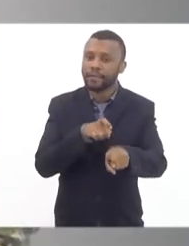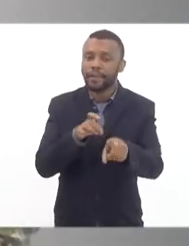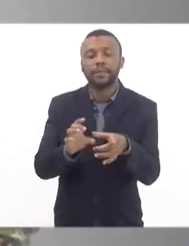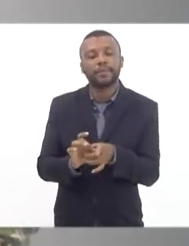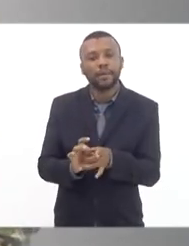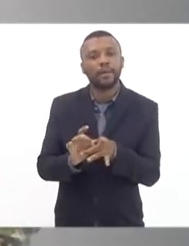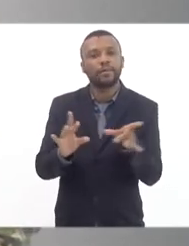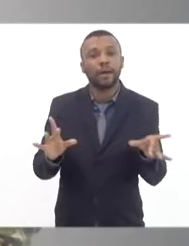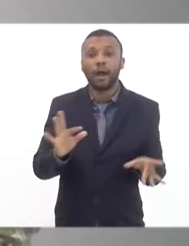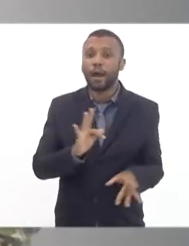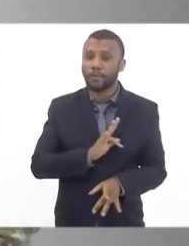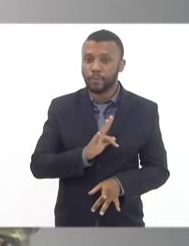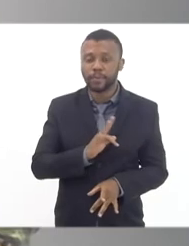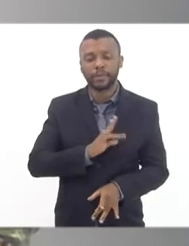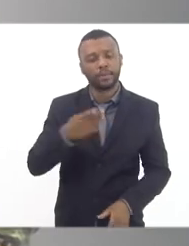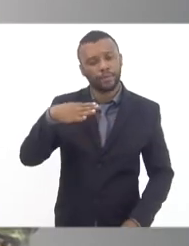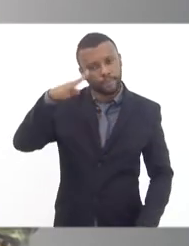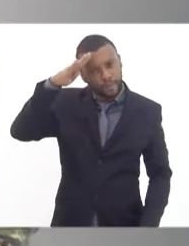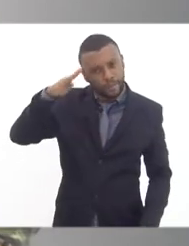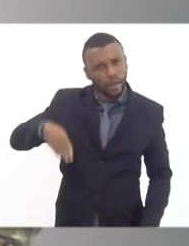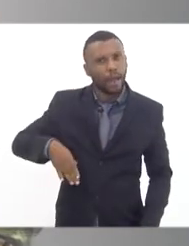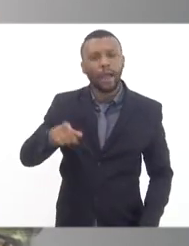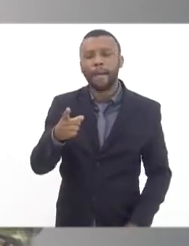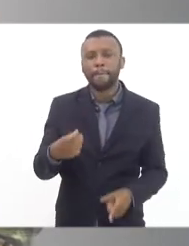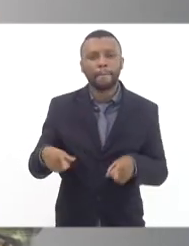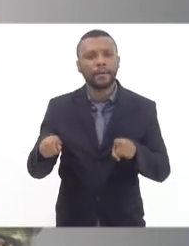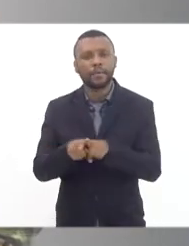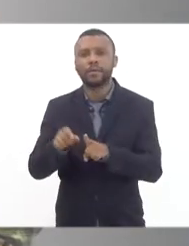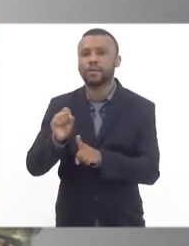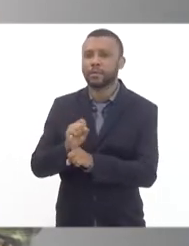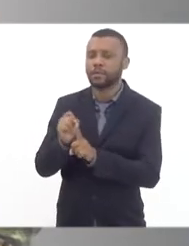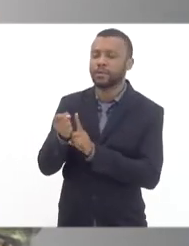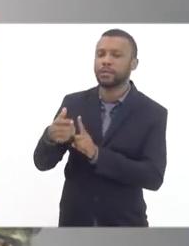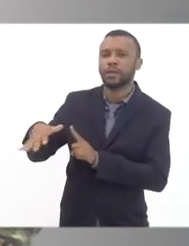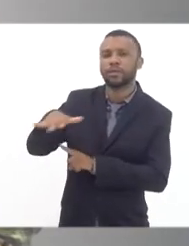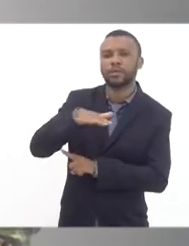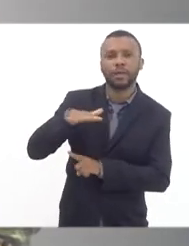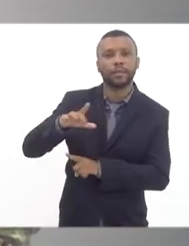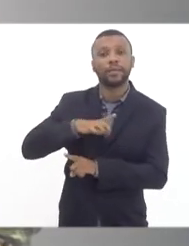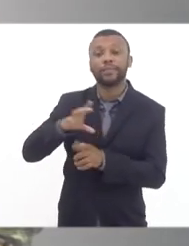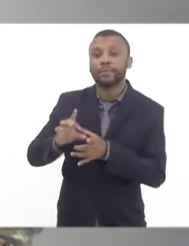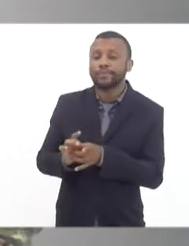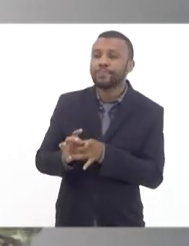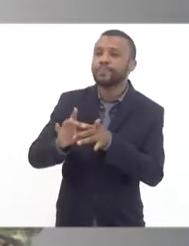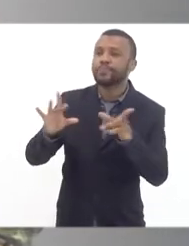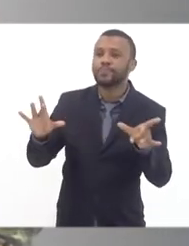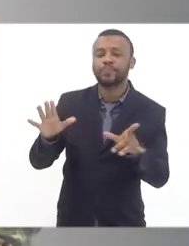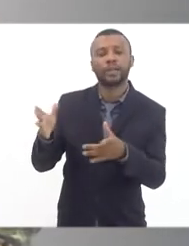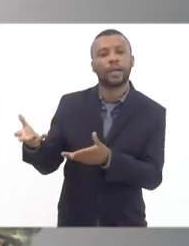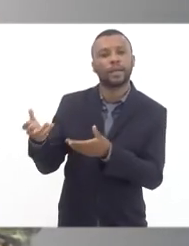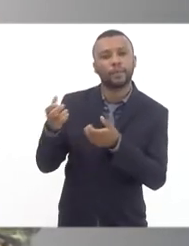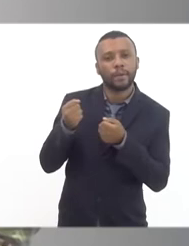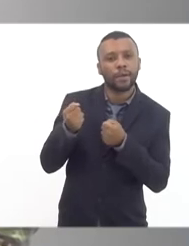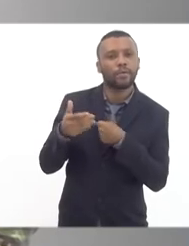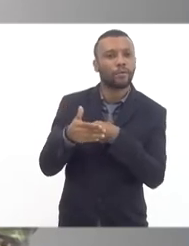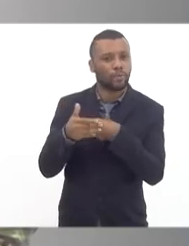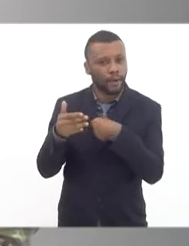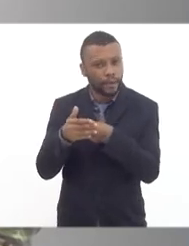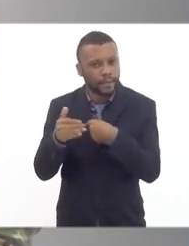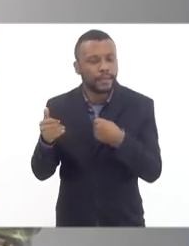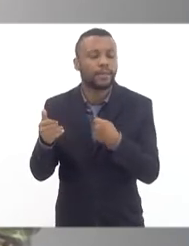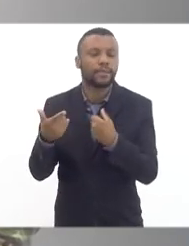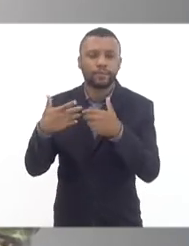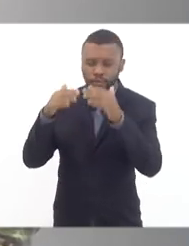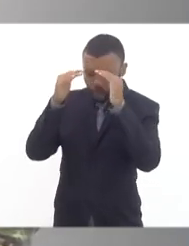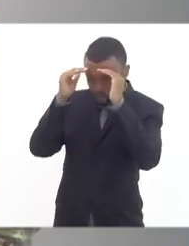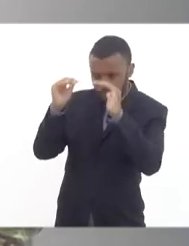Polícia Militar é parceira da sociedade e vamos estar sempre de portas abertas a recebê-los com o maior carinho, com dignidade, com respeito que